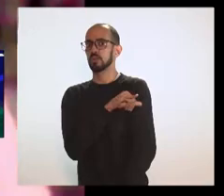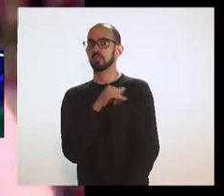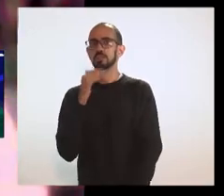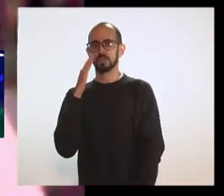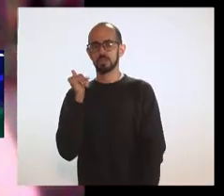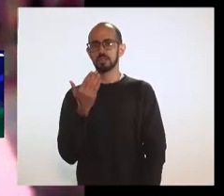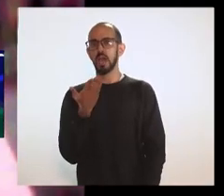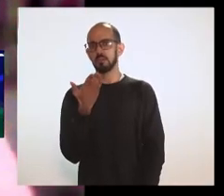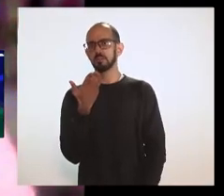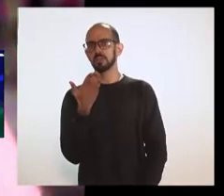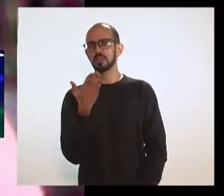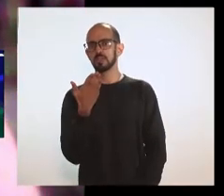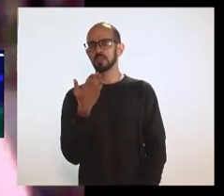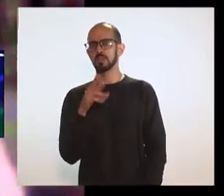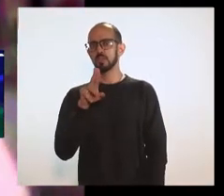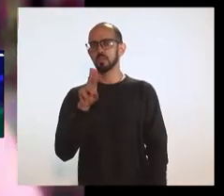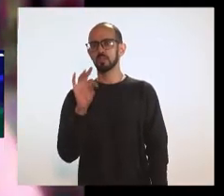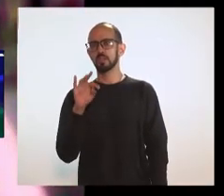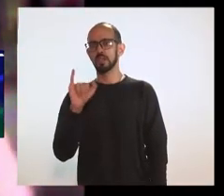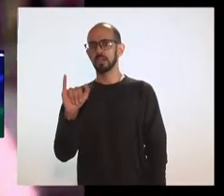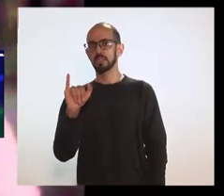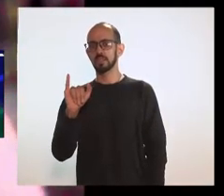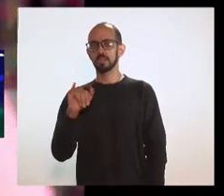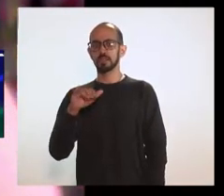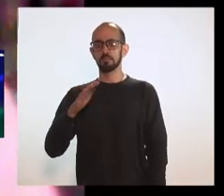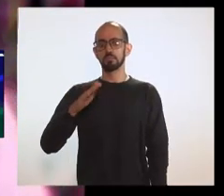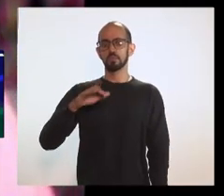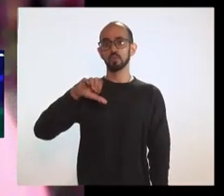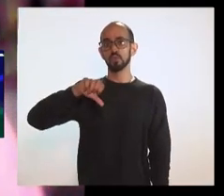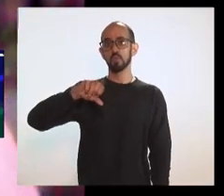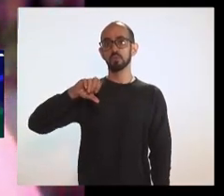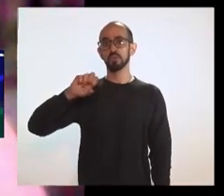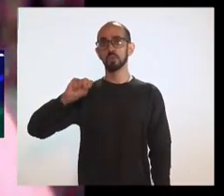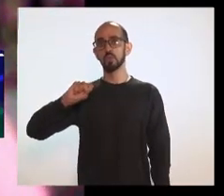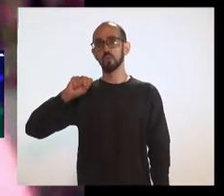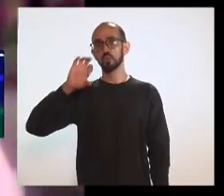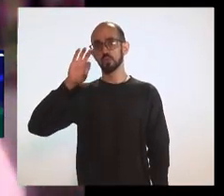de leitos de UTI, chega a 98%.